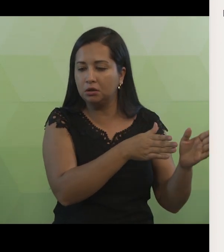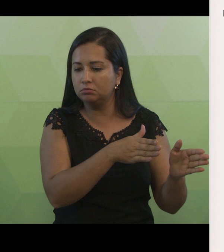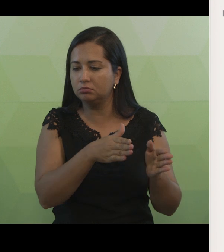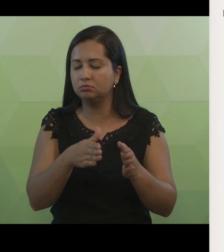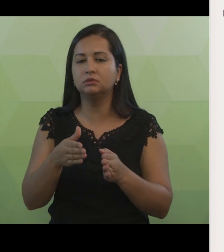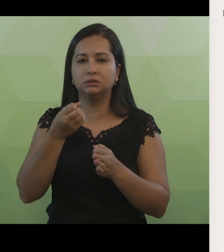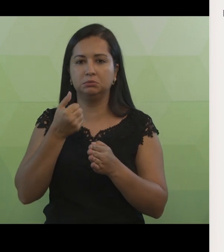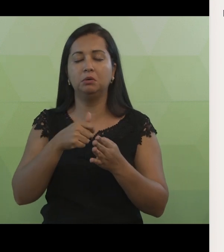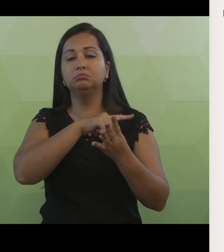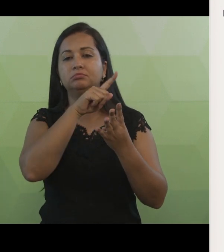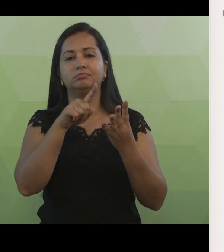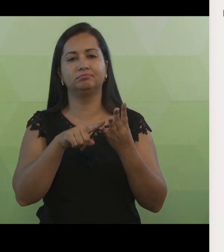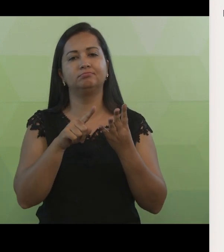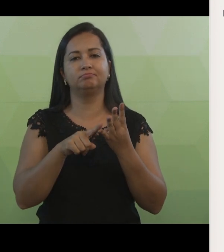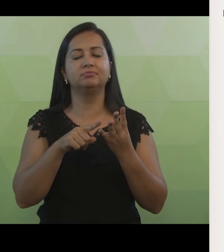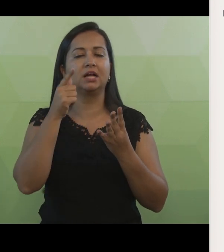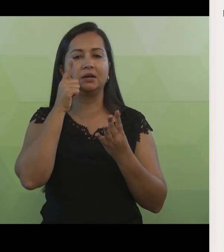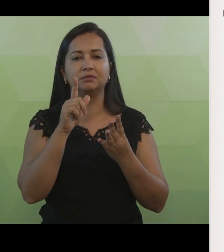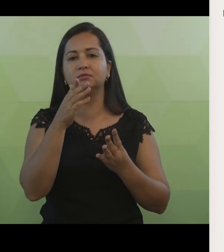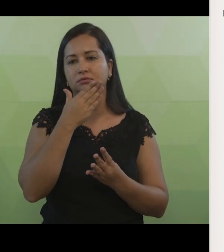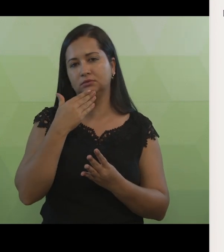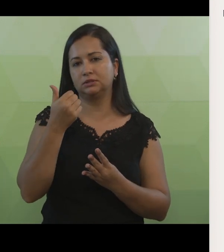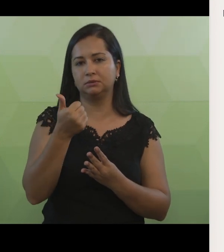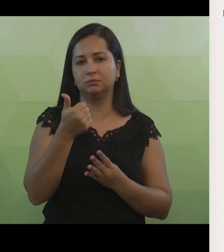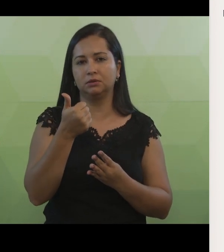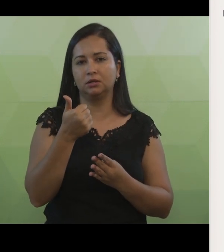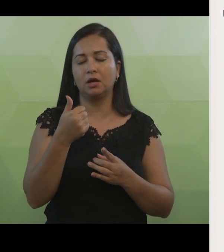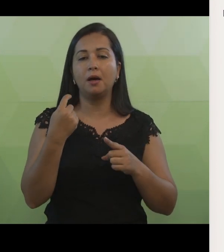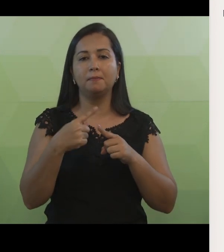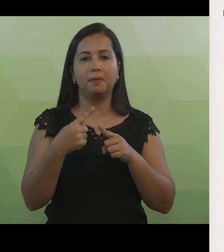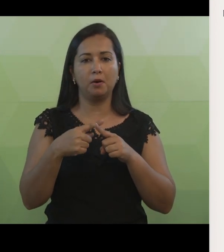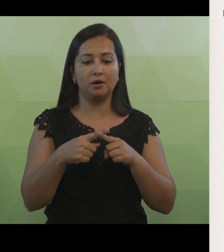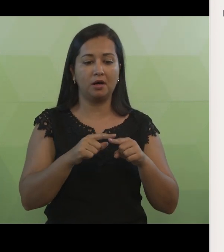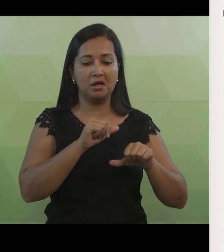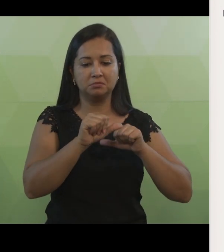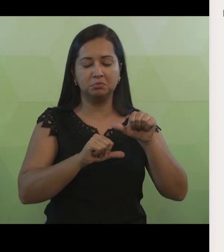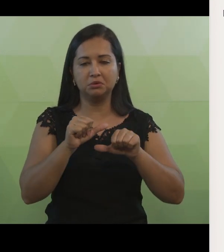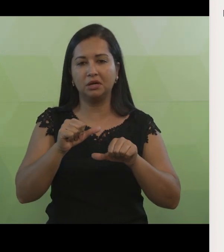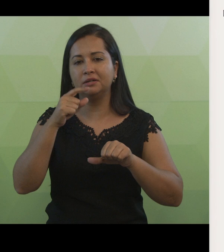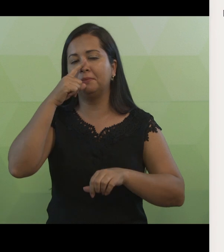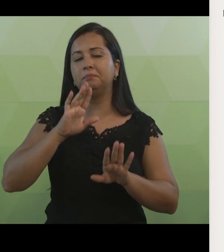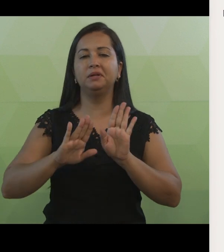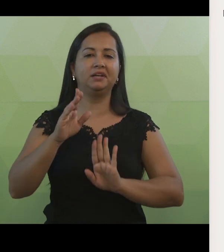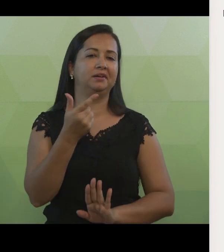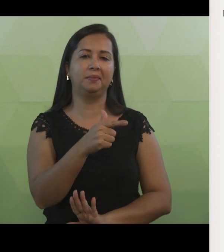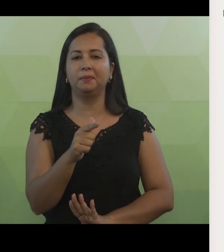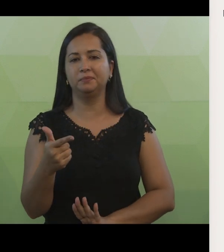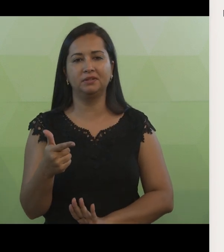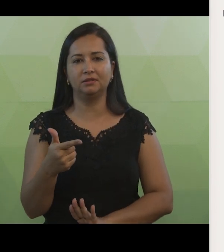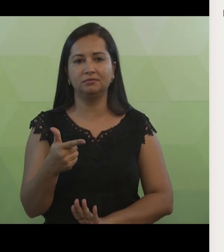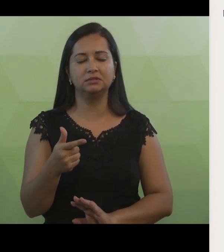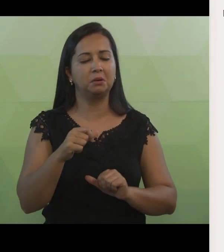refeito, fica mais tranquilo para a equipe melhorar o sistema, já que as mudanças não serão um perigo.